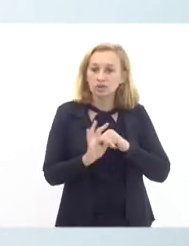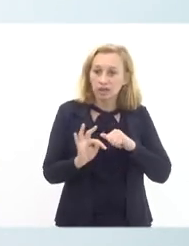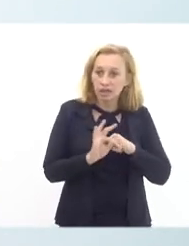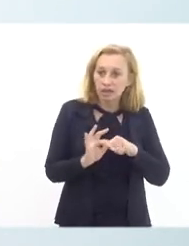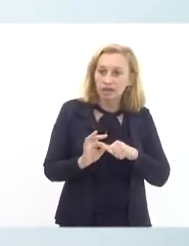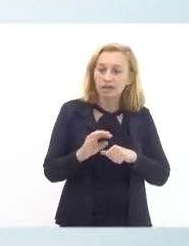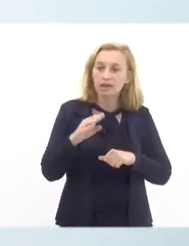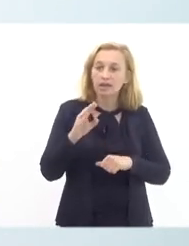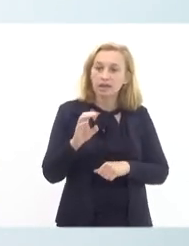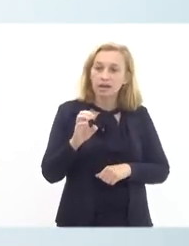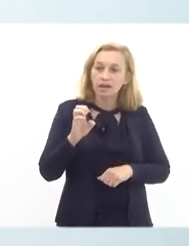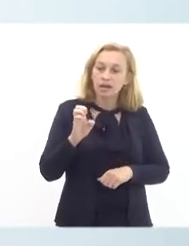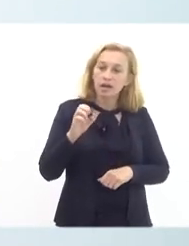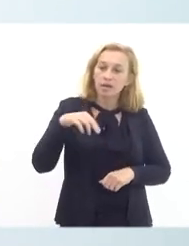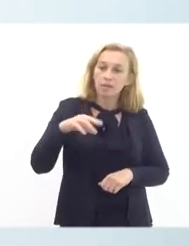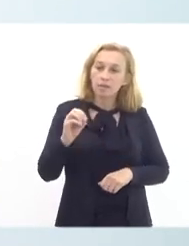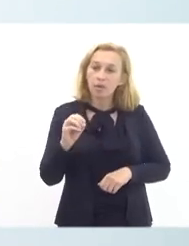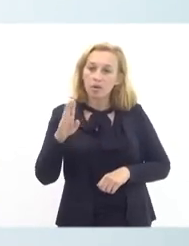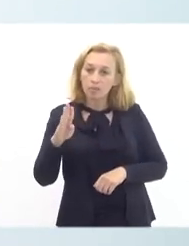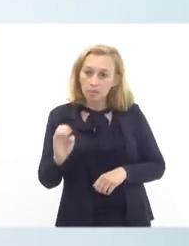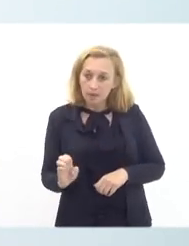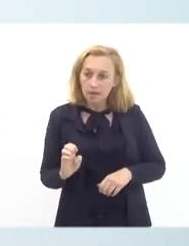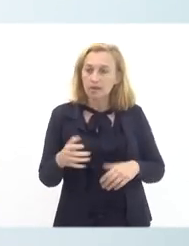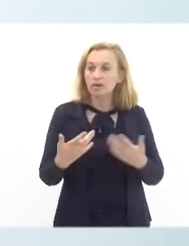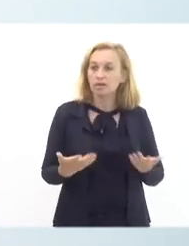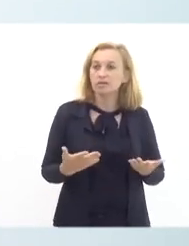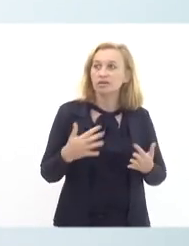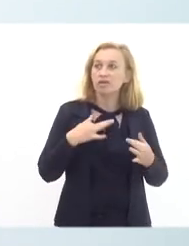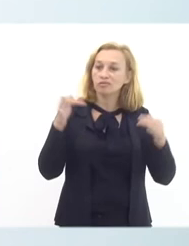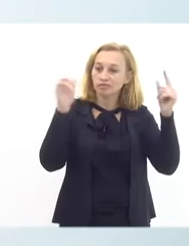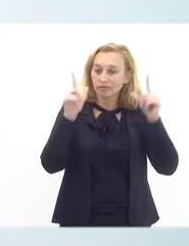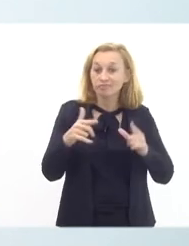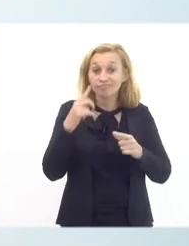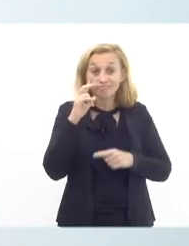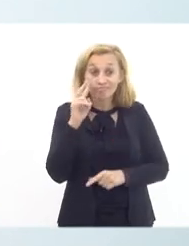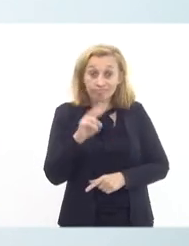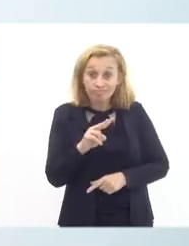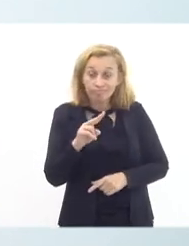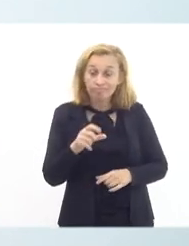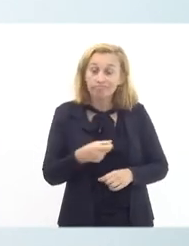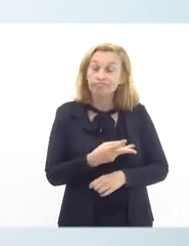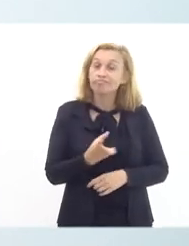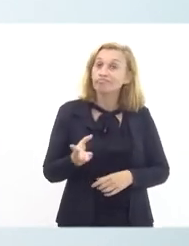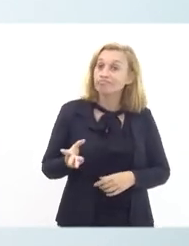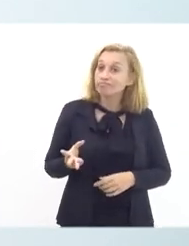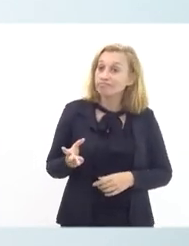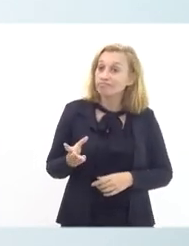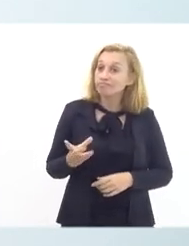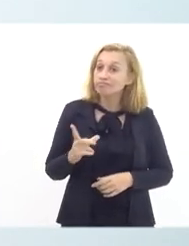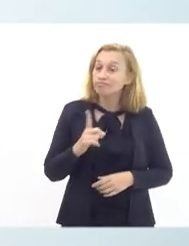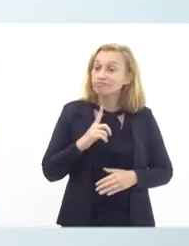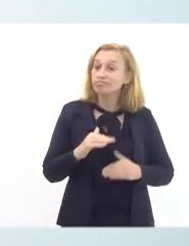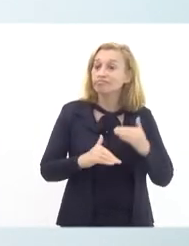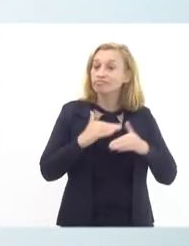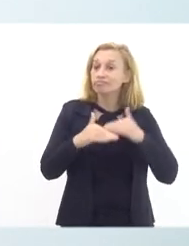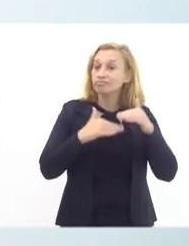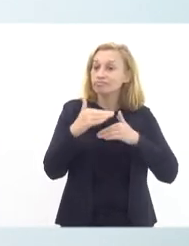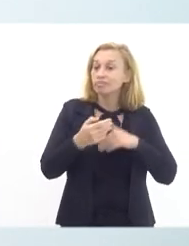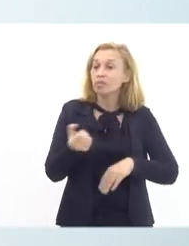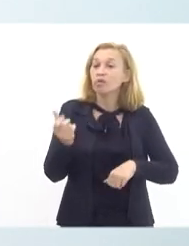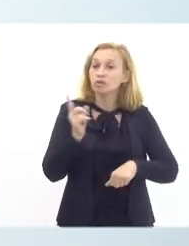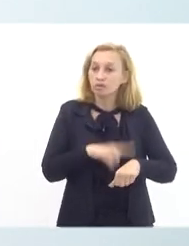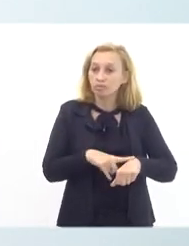da EMOP. E aí eu fico feliz de olhar o quanto houve evolução em tão pouco